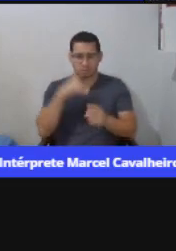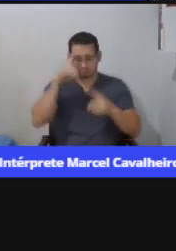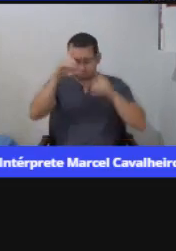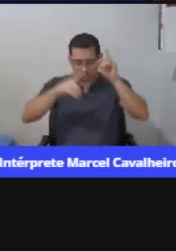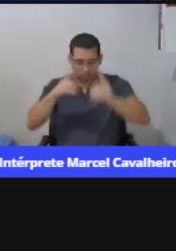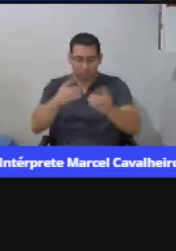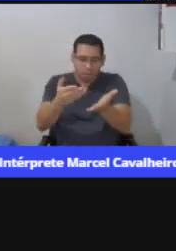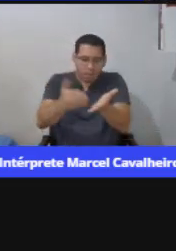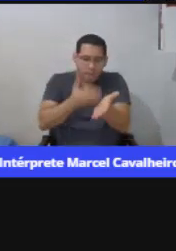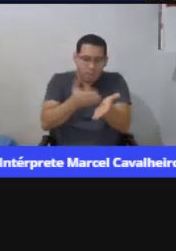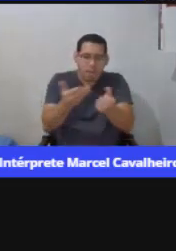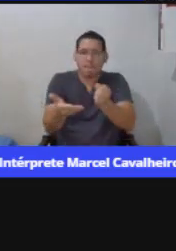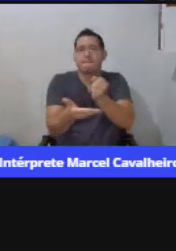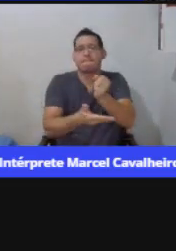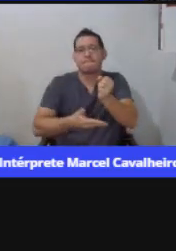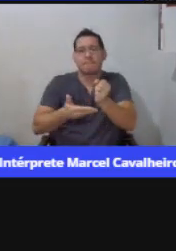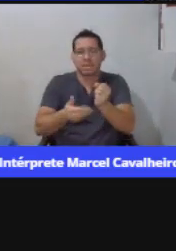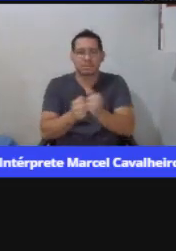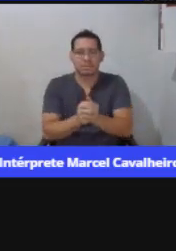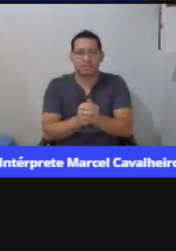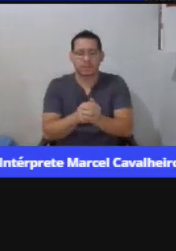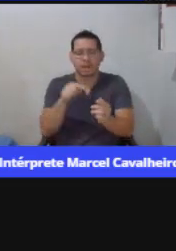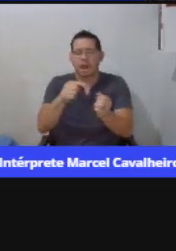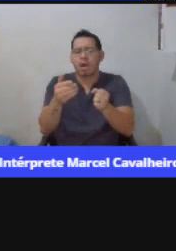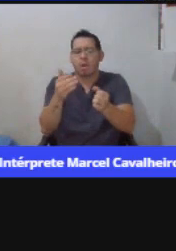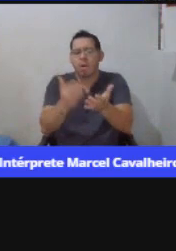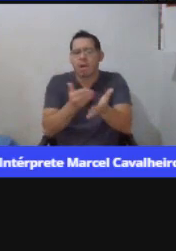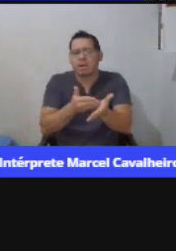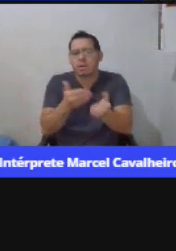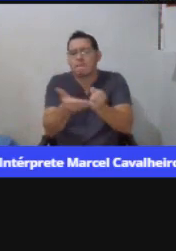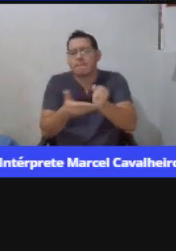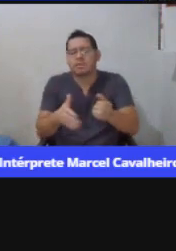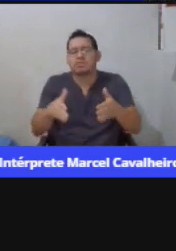base. Então, quais são os objetivos do caderno base?